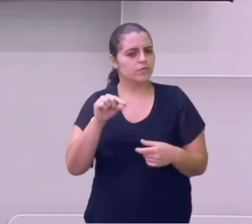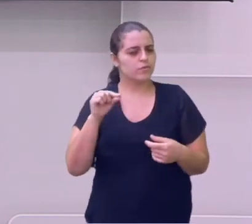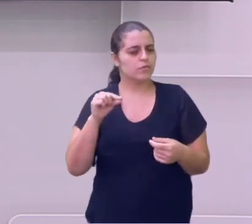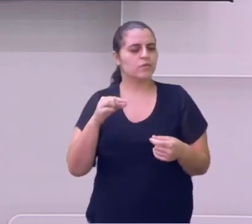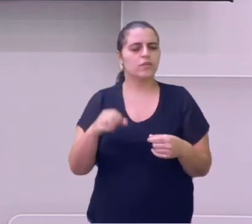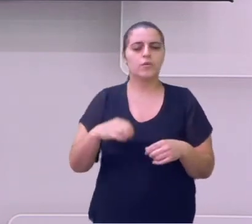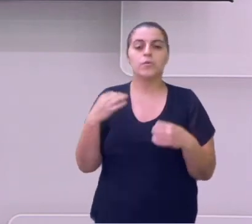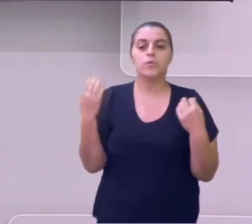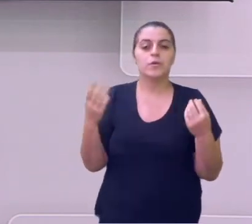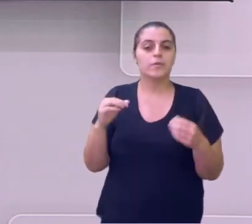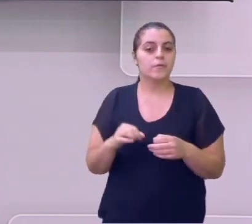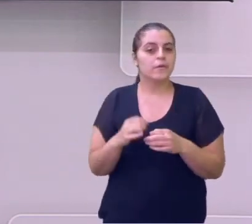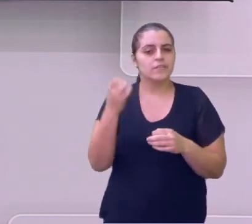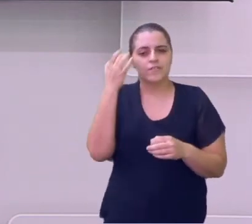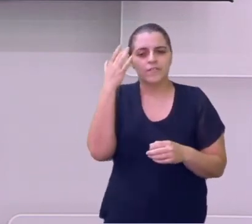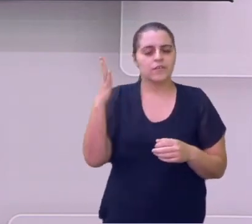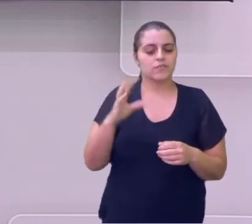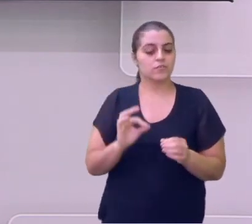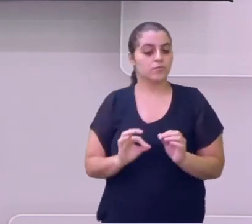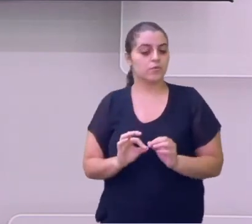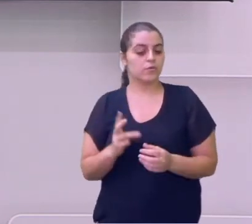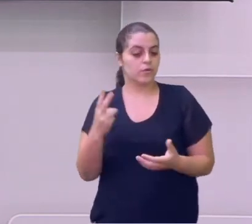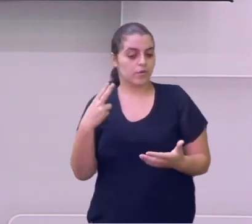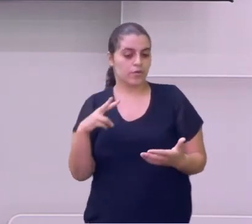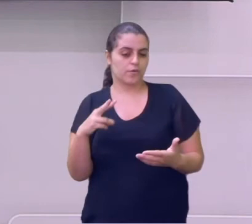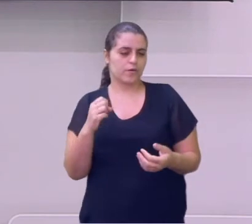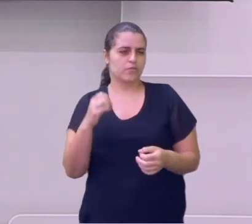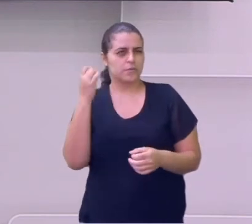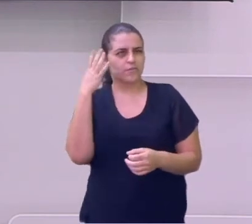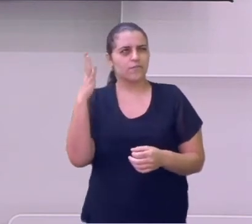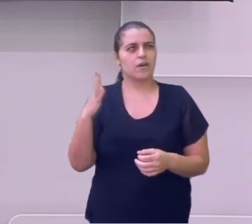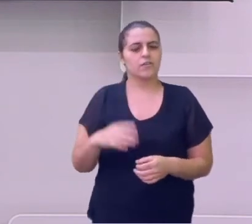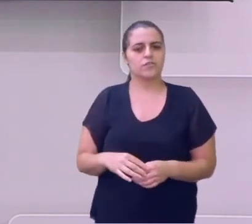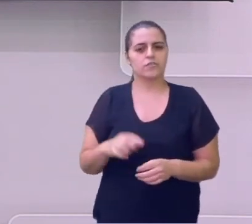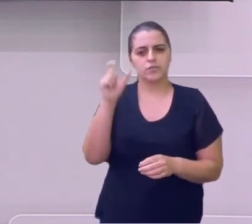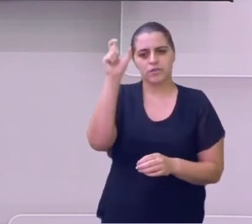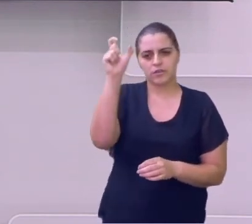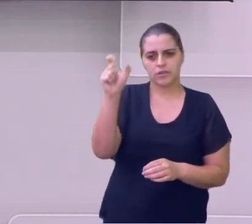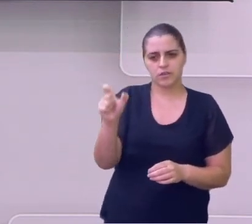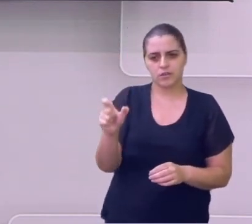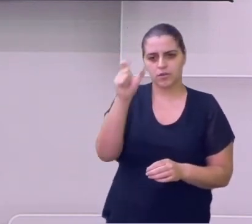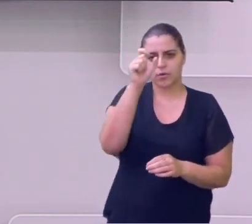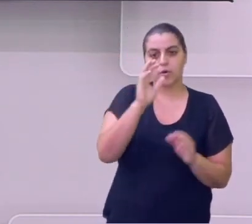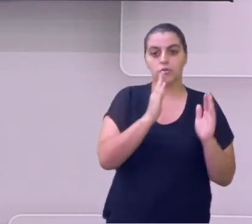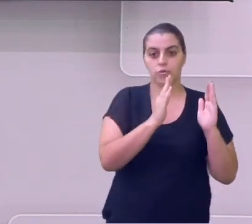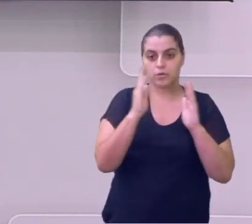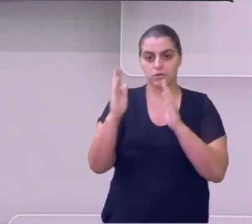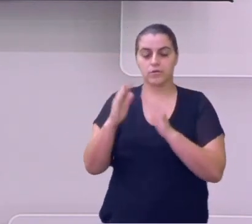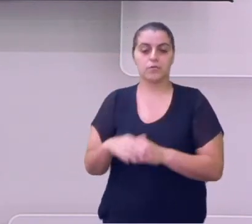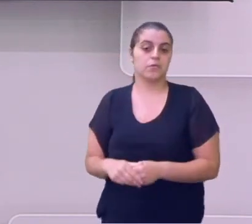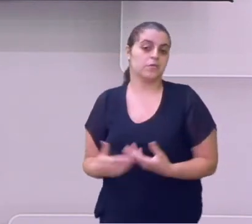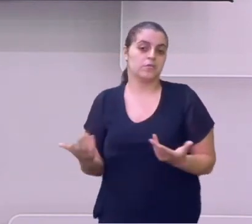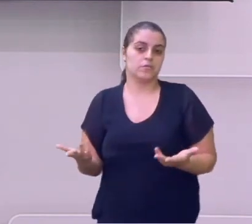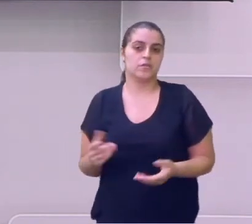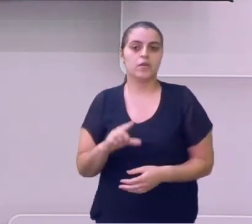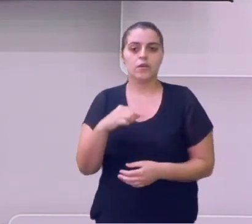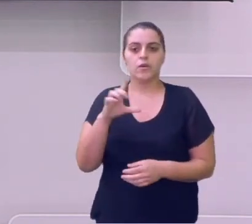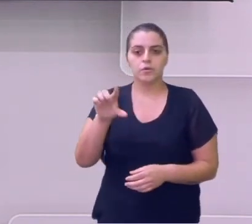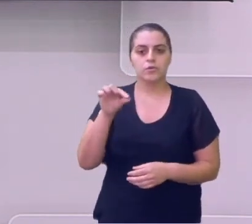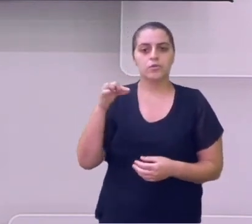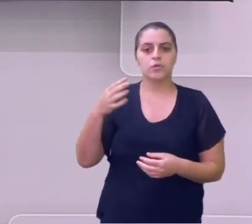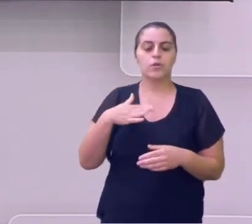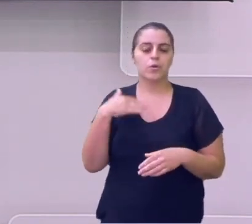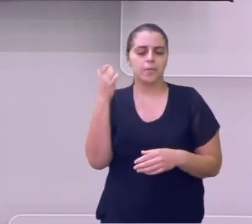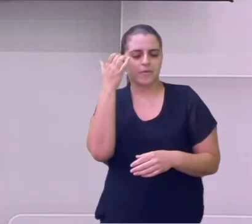a forma correta de montar a minha operação. Eu acho mais fácil montando na sequência matemática? Tudo bem. Eu acho mais